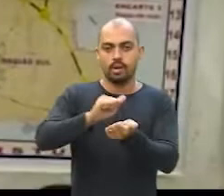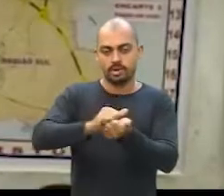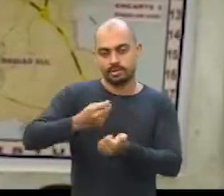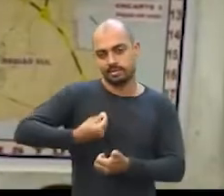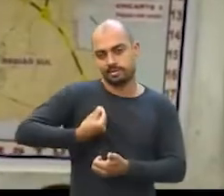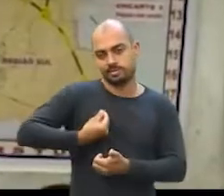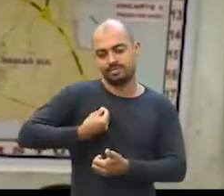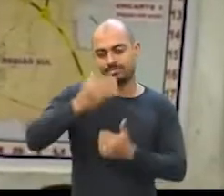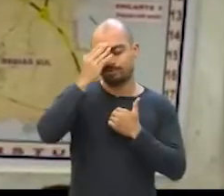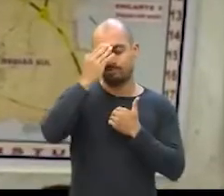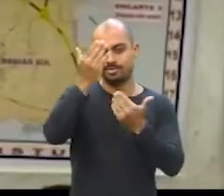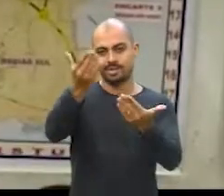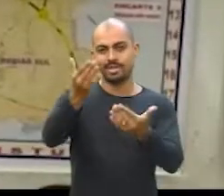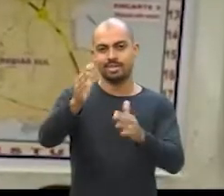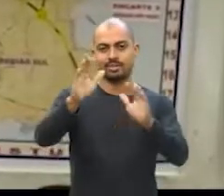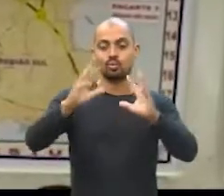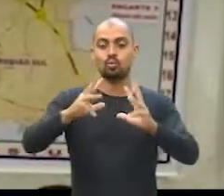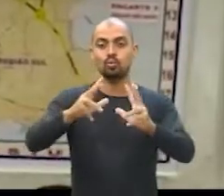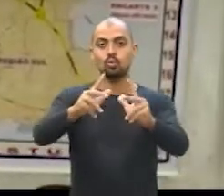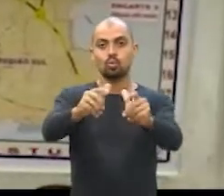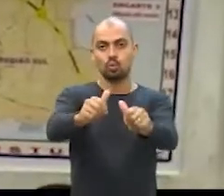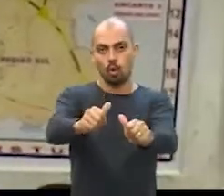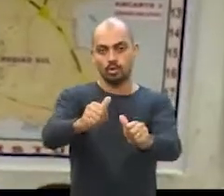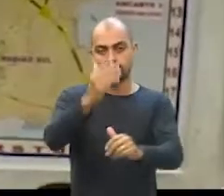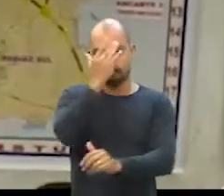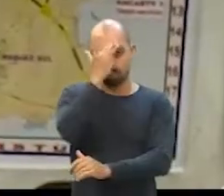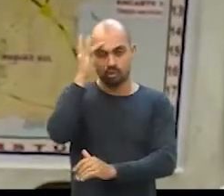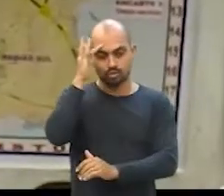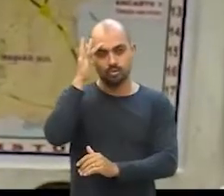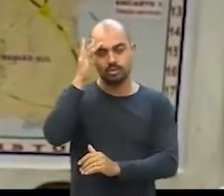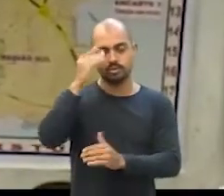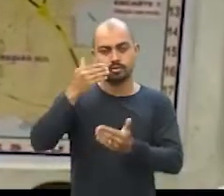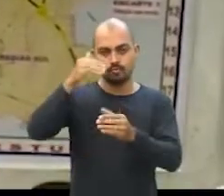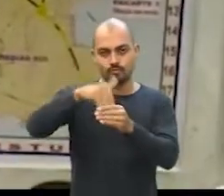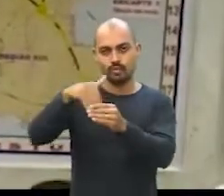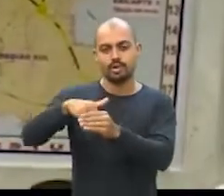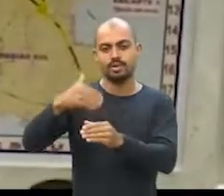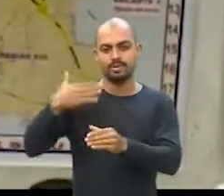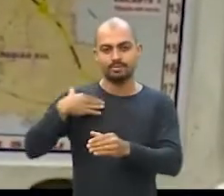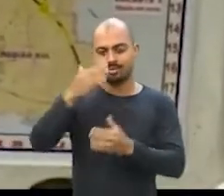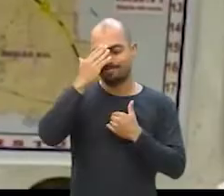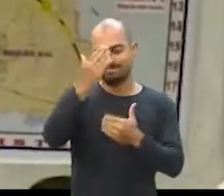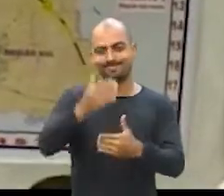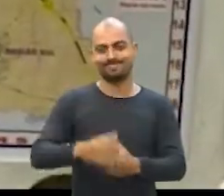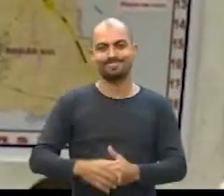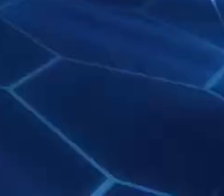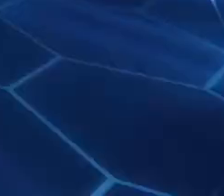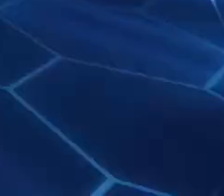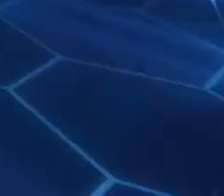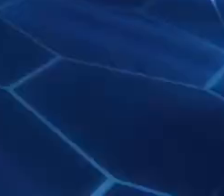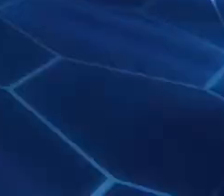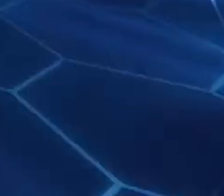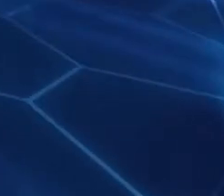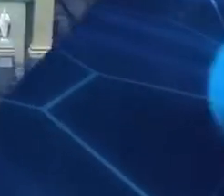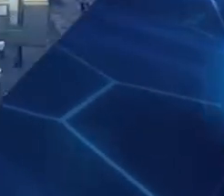qualidade de vida. Muito obrigado a todos os munícipes que nos consideraram através do voto. Muito obrigado.